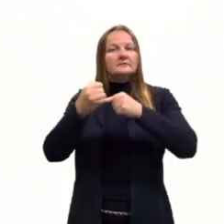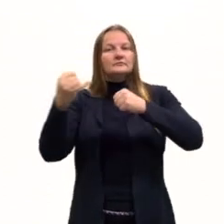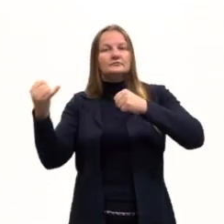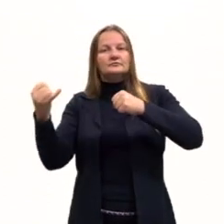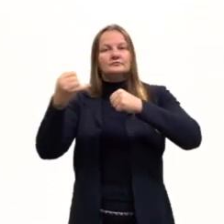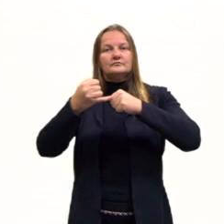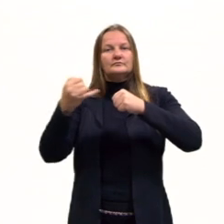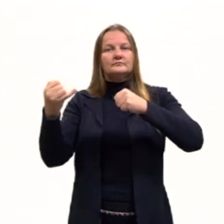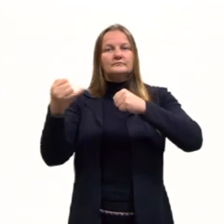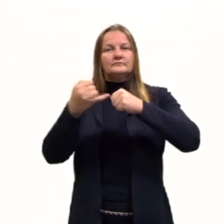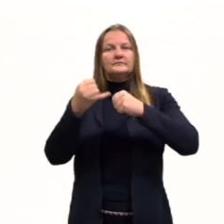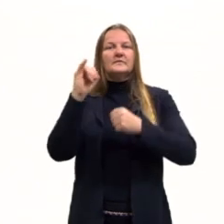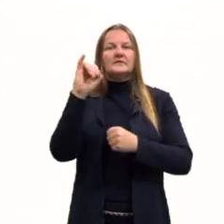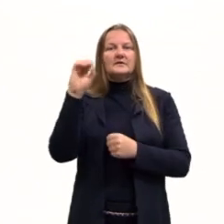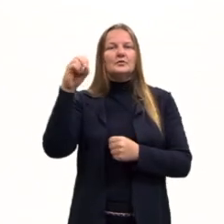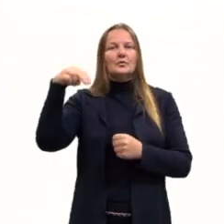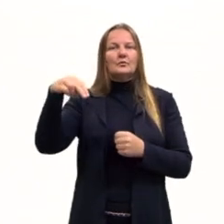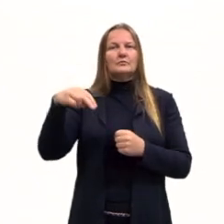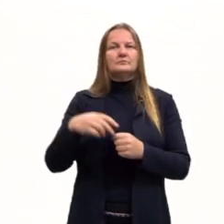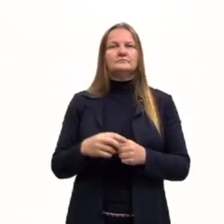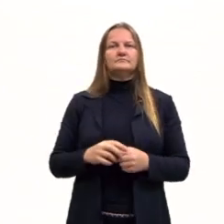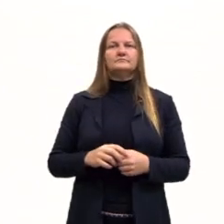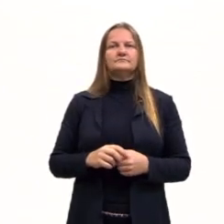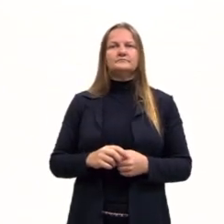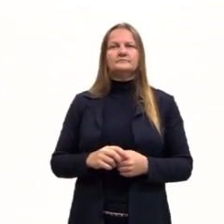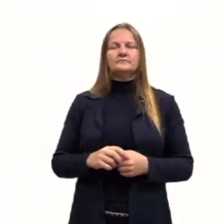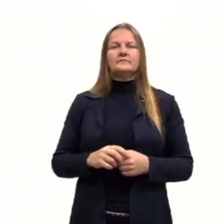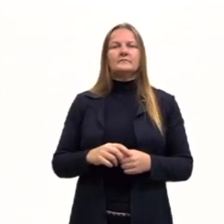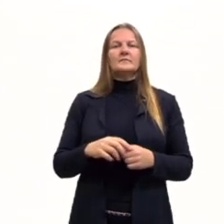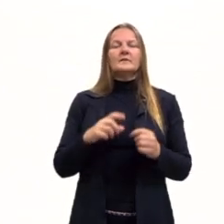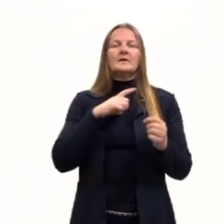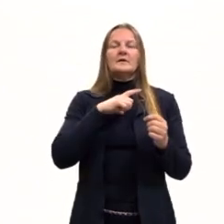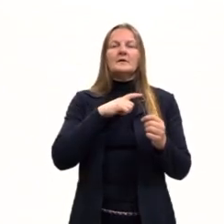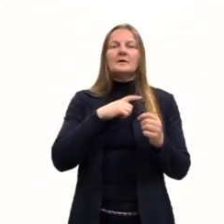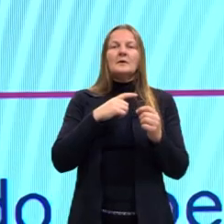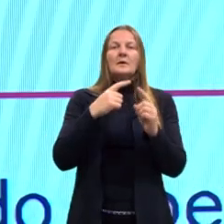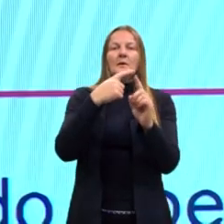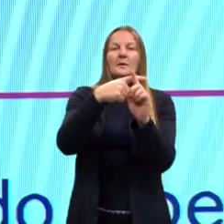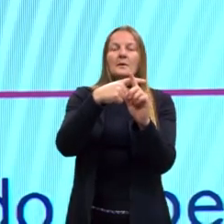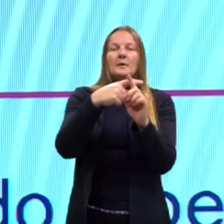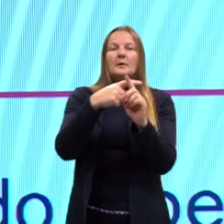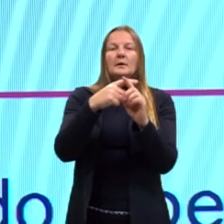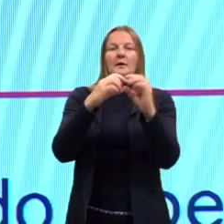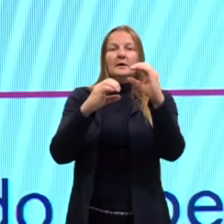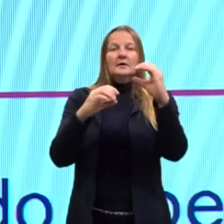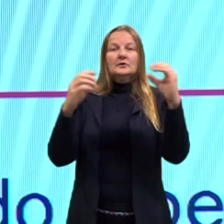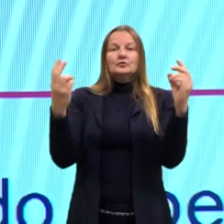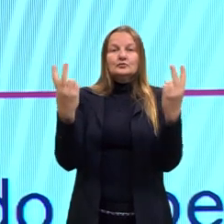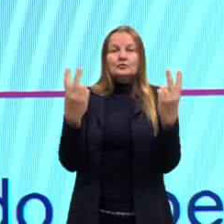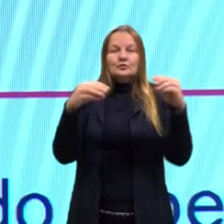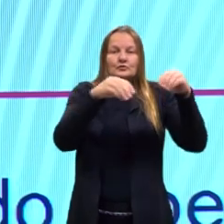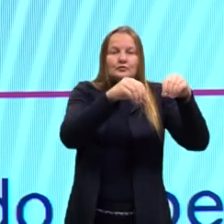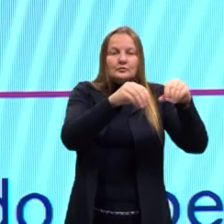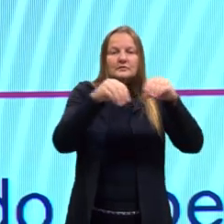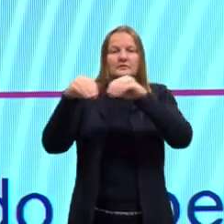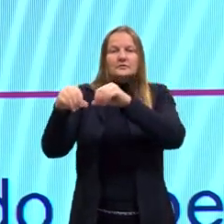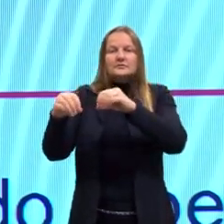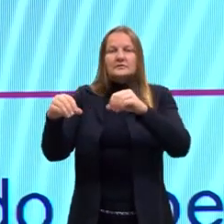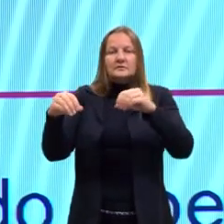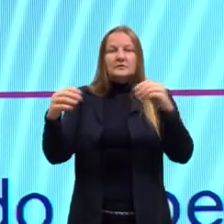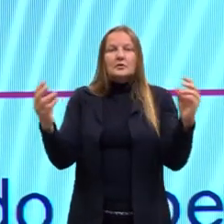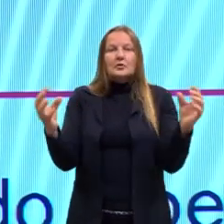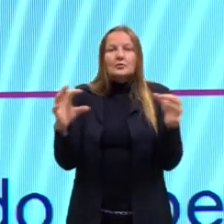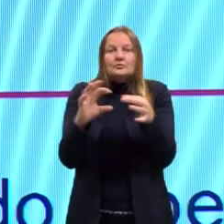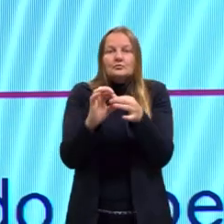né que tá faltou o sinalzinho de mais do Prata mais o cloro que pode quando tem luz